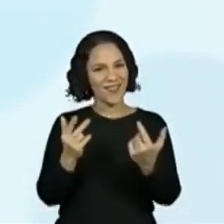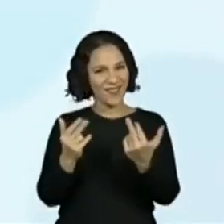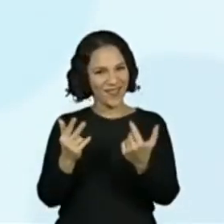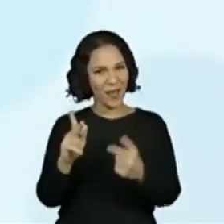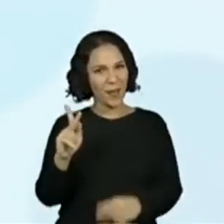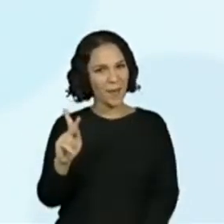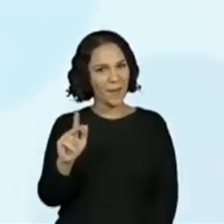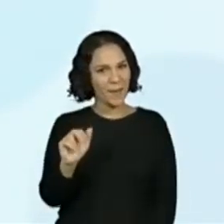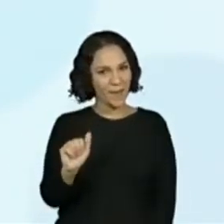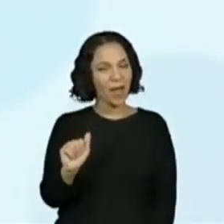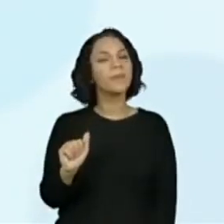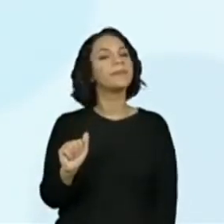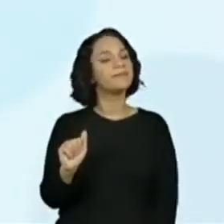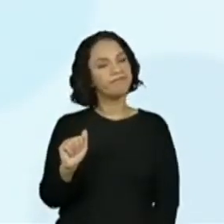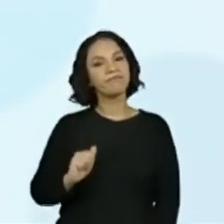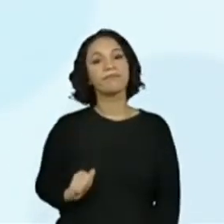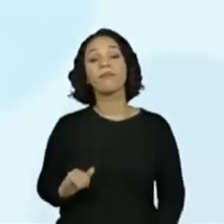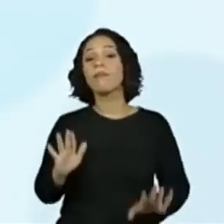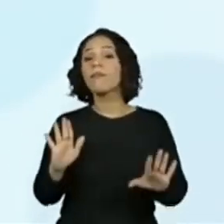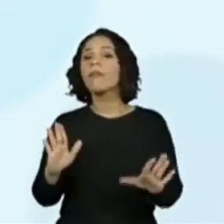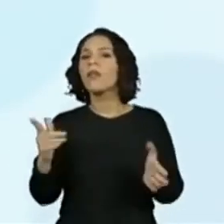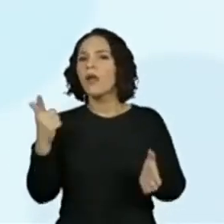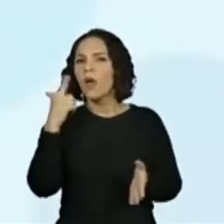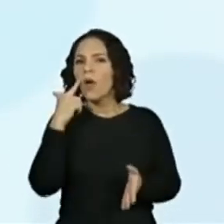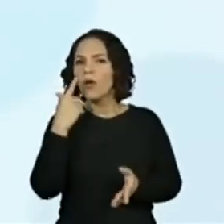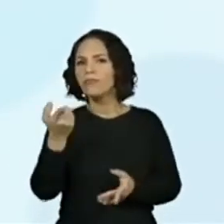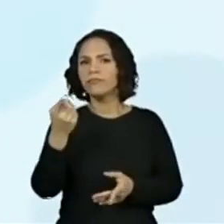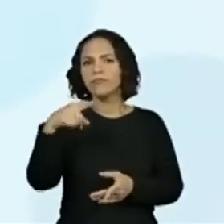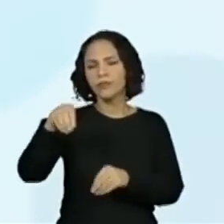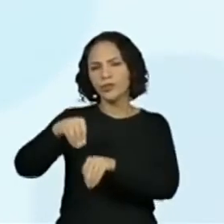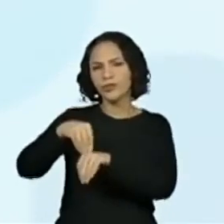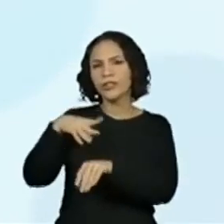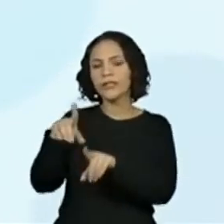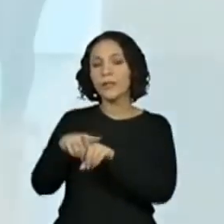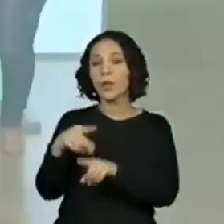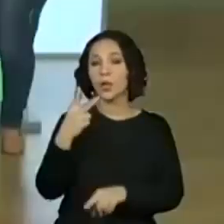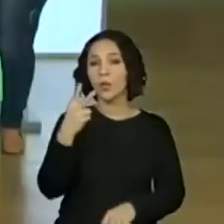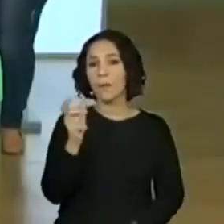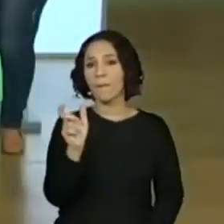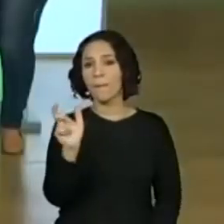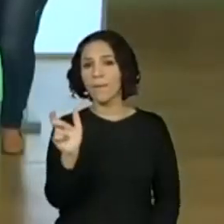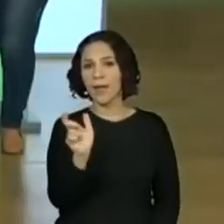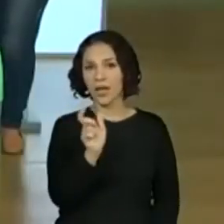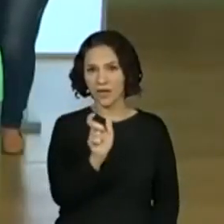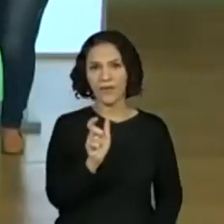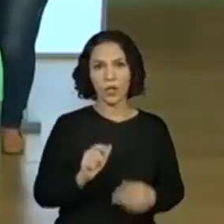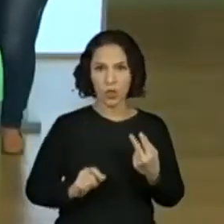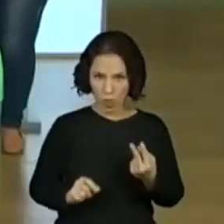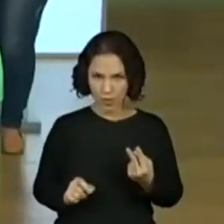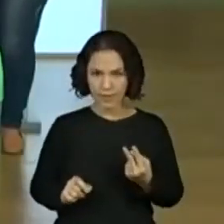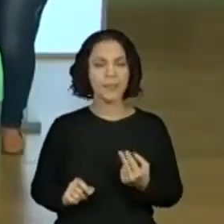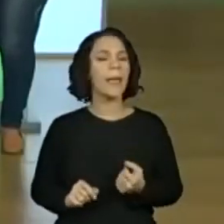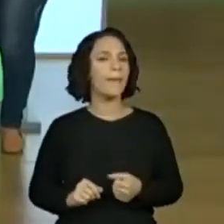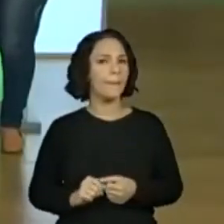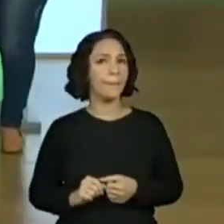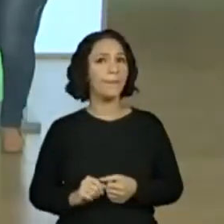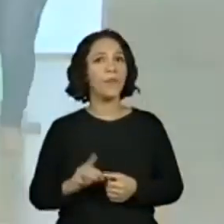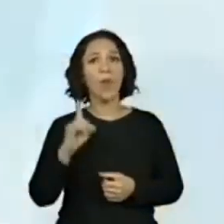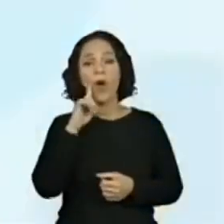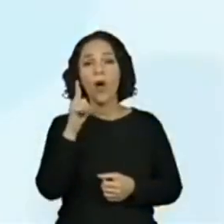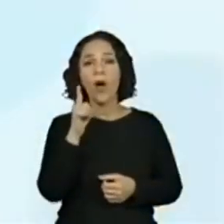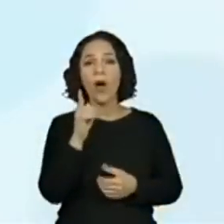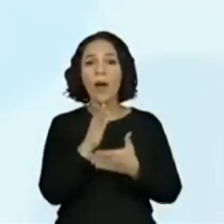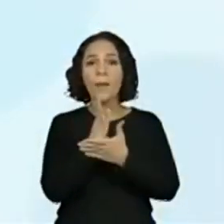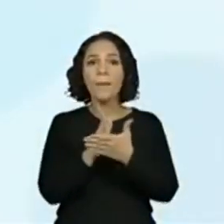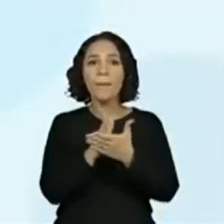Paula. Ótimo. Estão falando que passa-anel tem duas palavras. Duas palavras. Aqui eu só tenho uma,